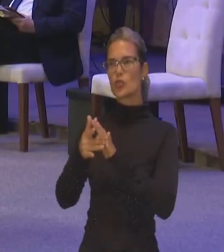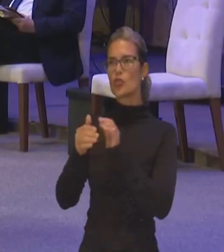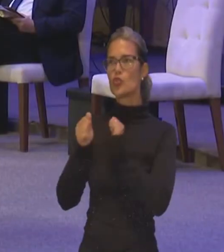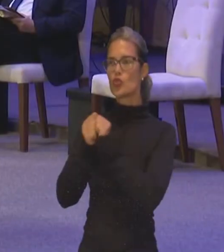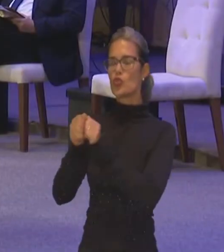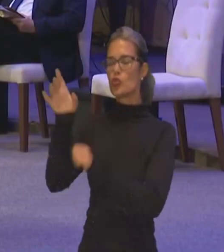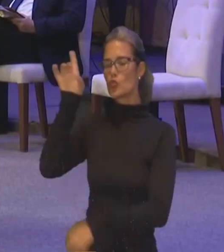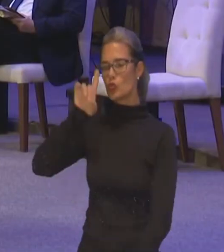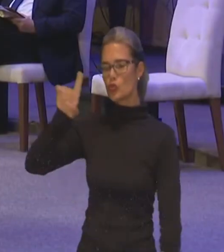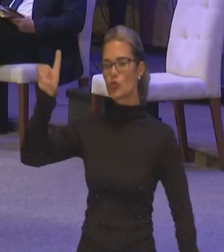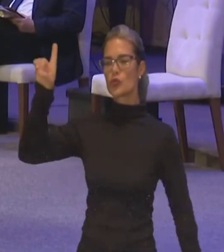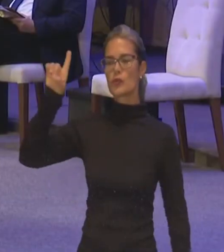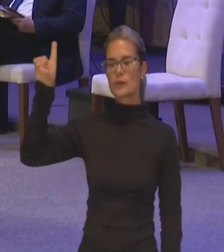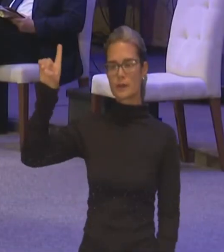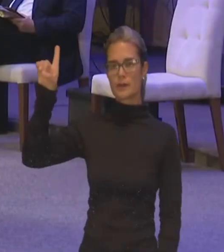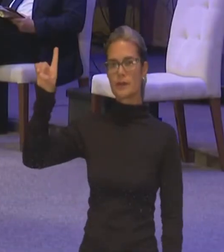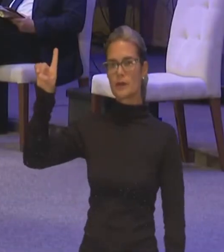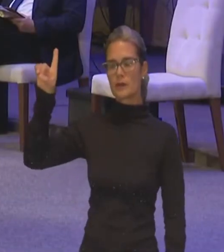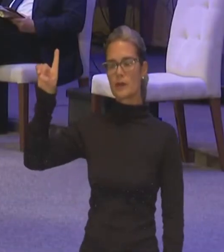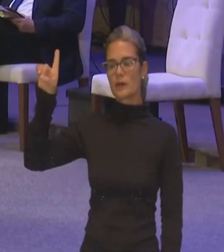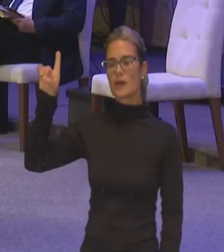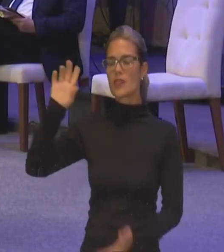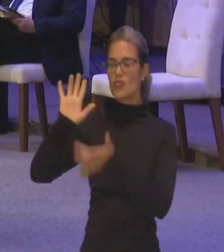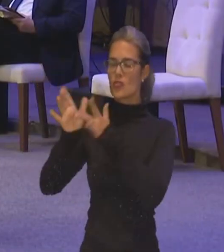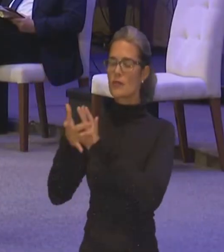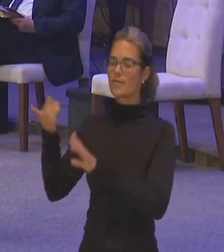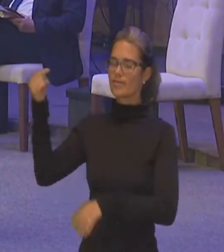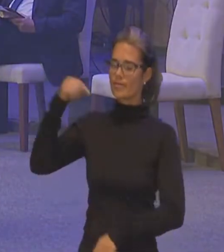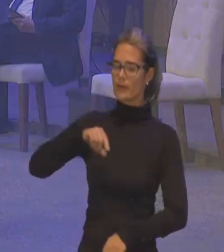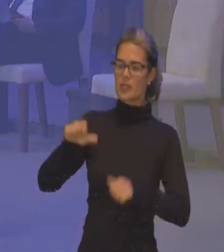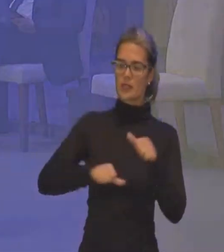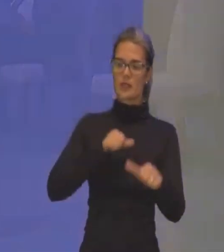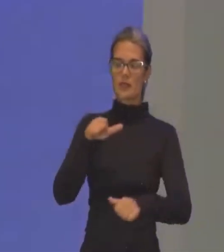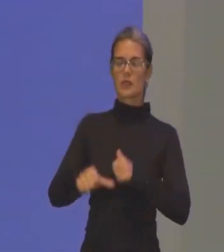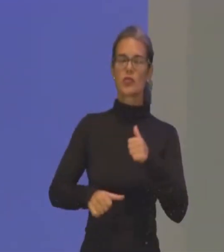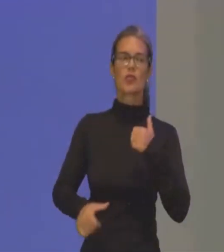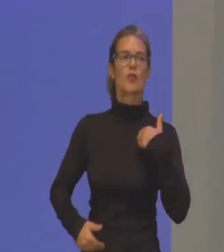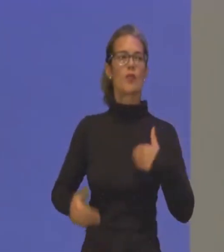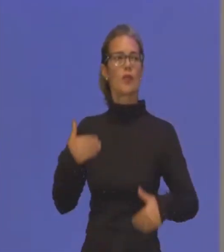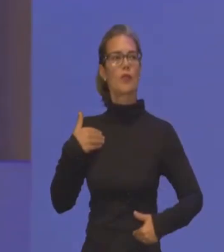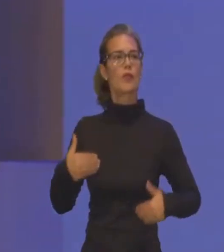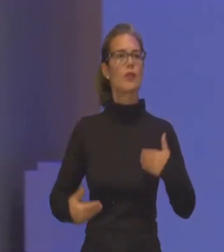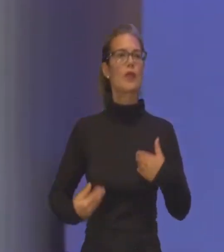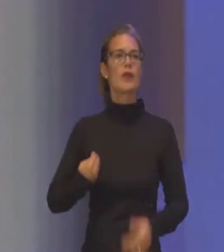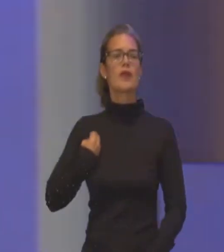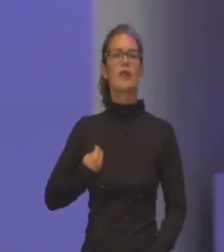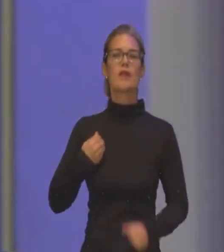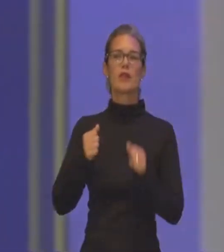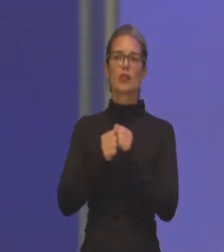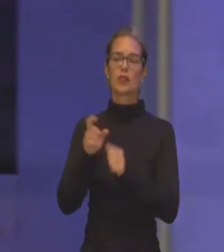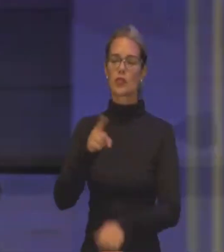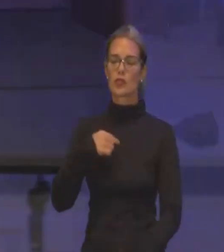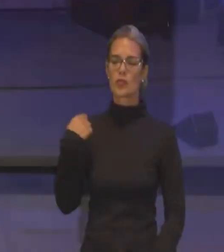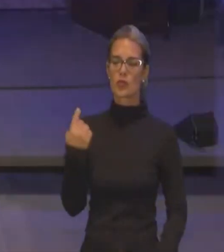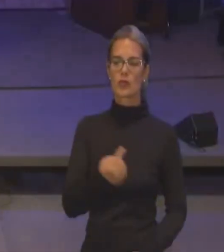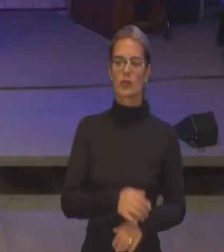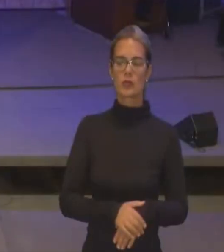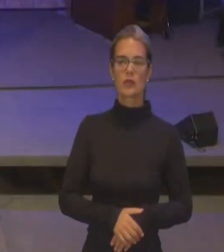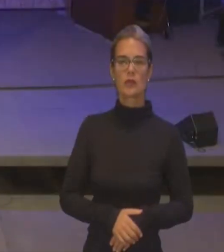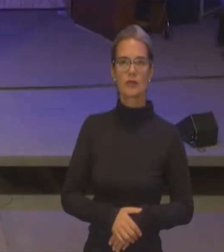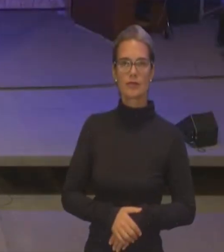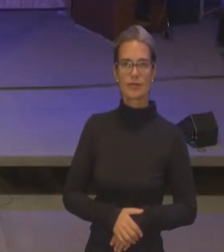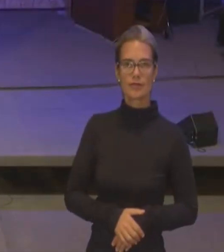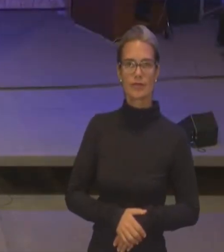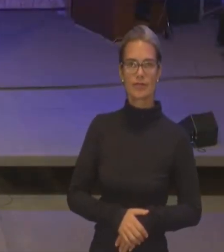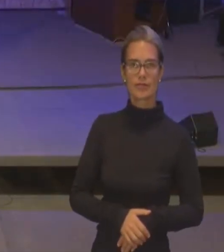o Verbo encarnado, se fez carne e habitou entre nós. O que aquelas pessoas tinham